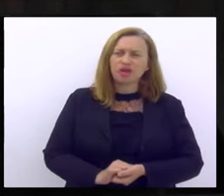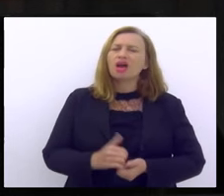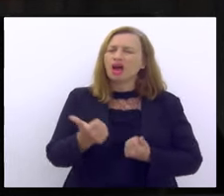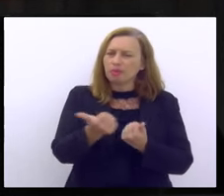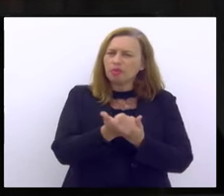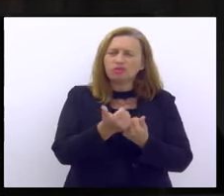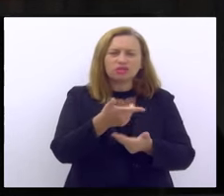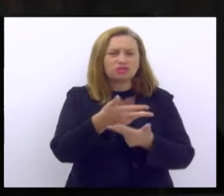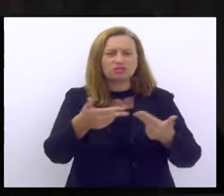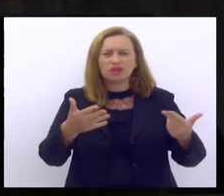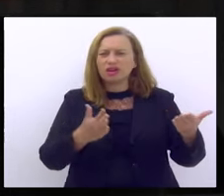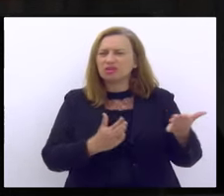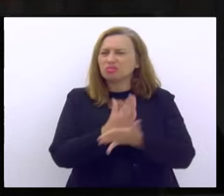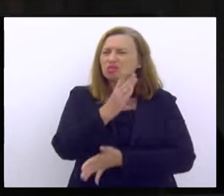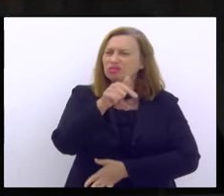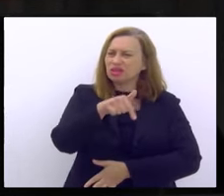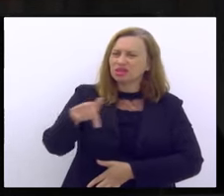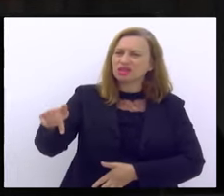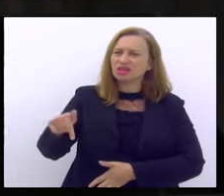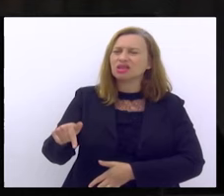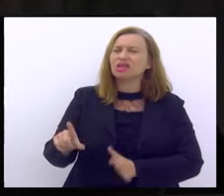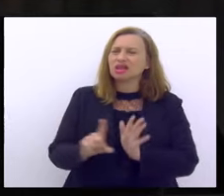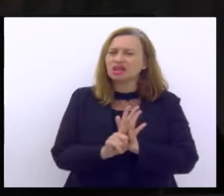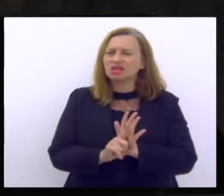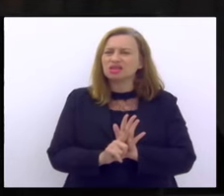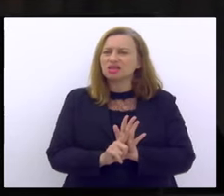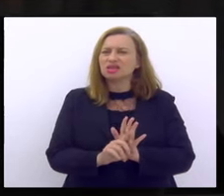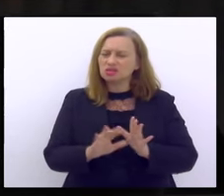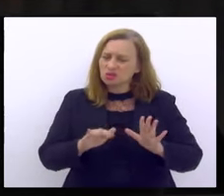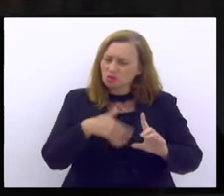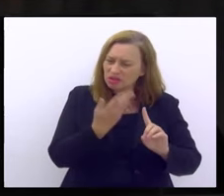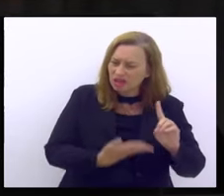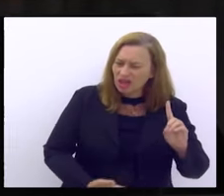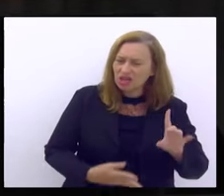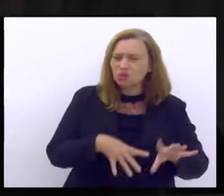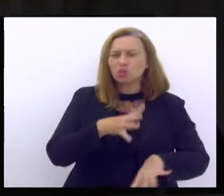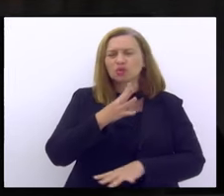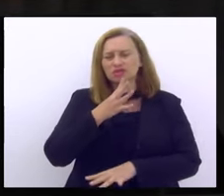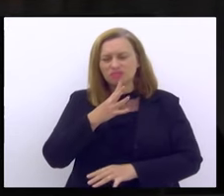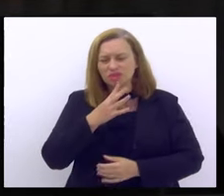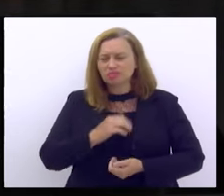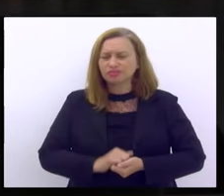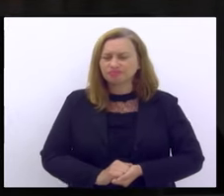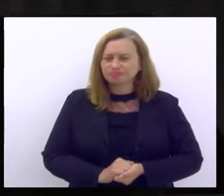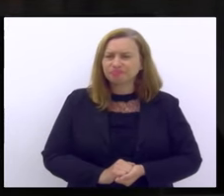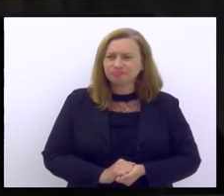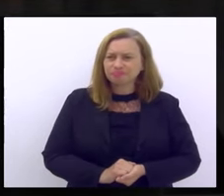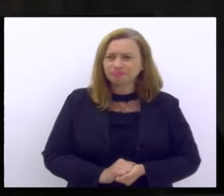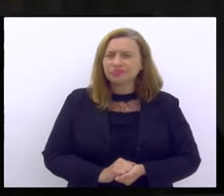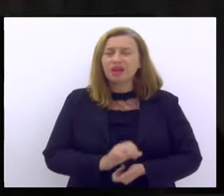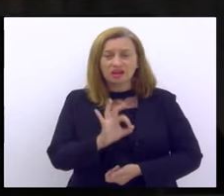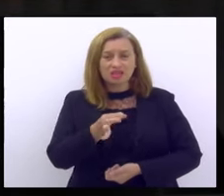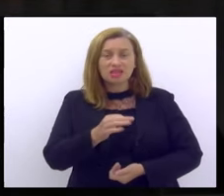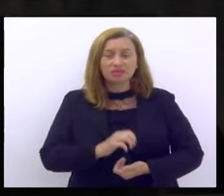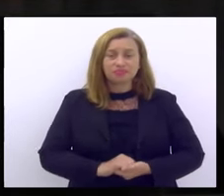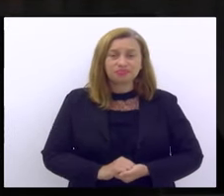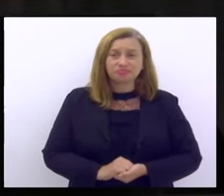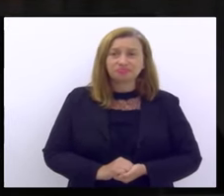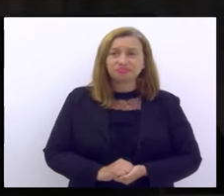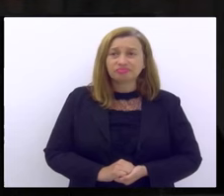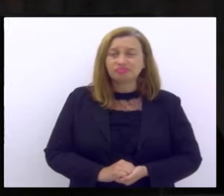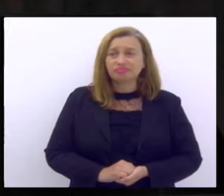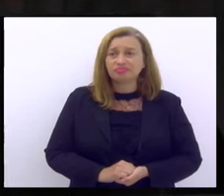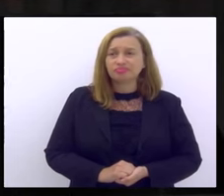aqui importantes, diversas homenagens, reconhecimentos, bravuras. É óbvio,